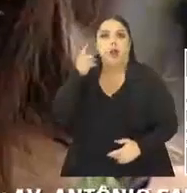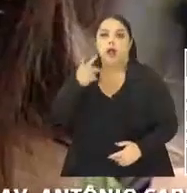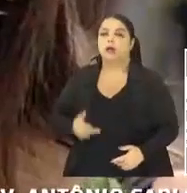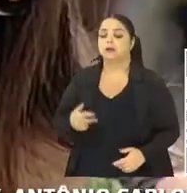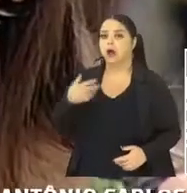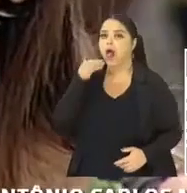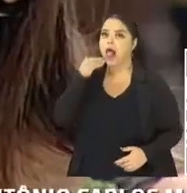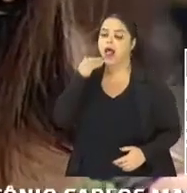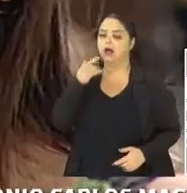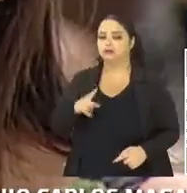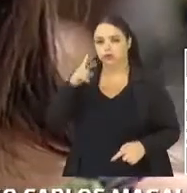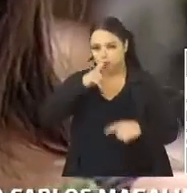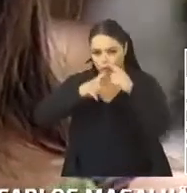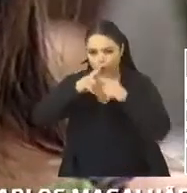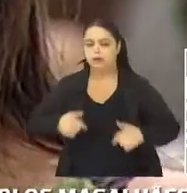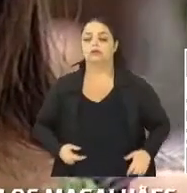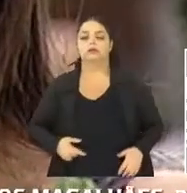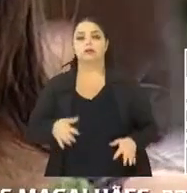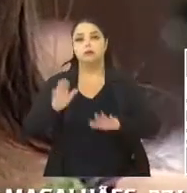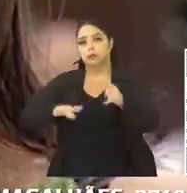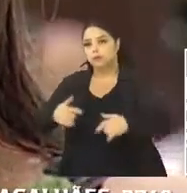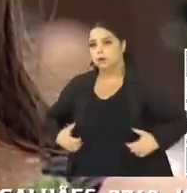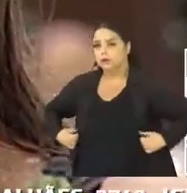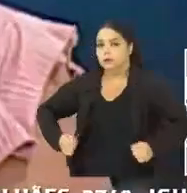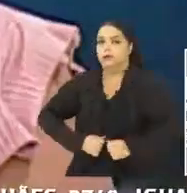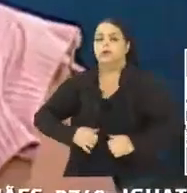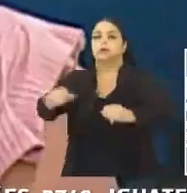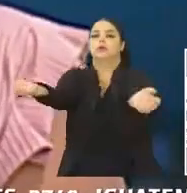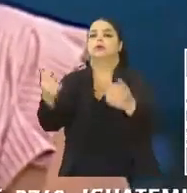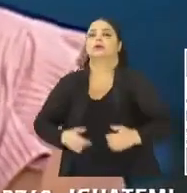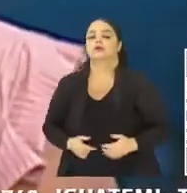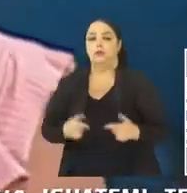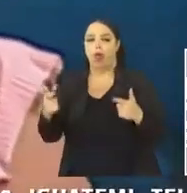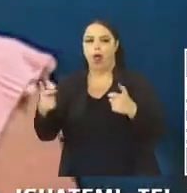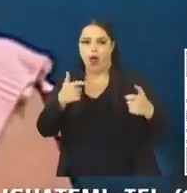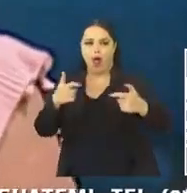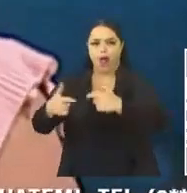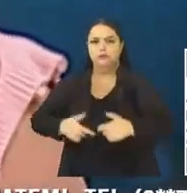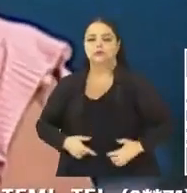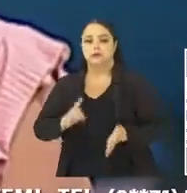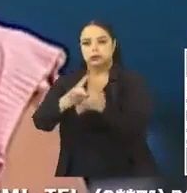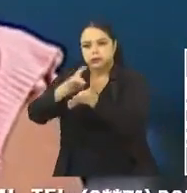Às vezes a gente vê o adversário, o contingente,